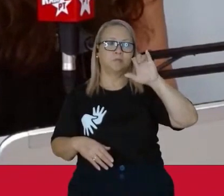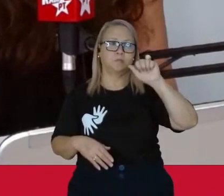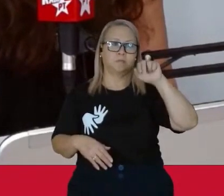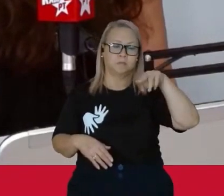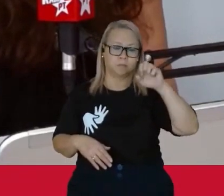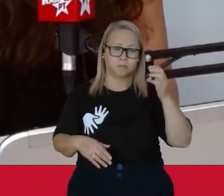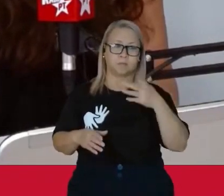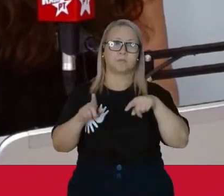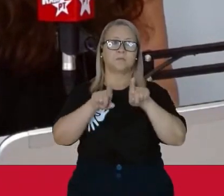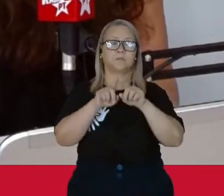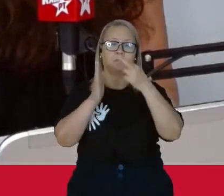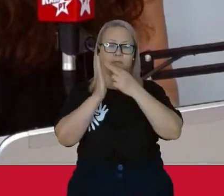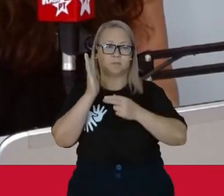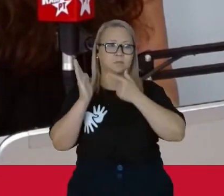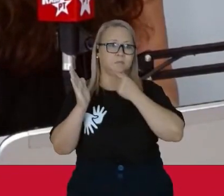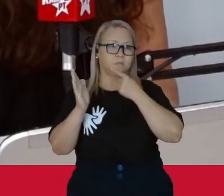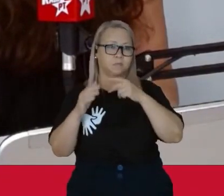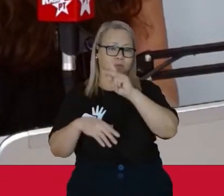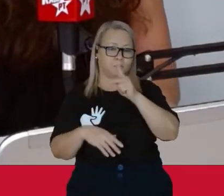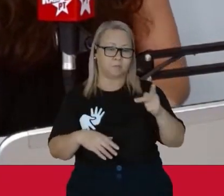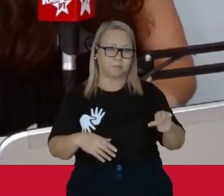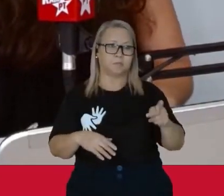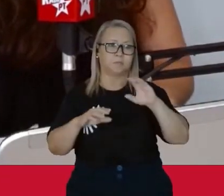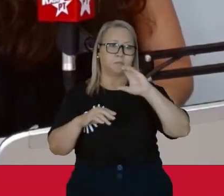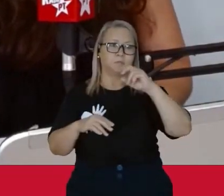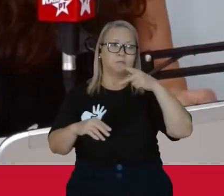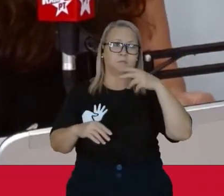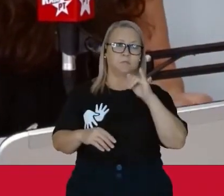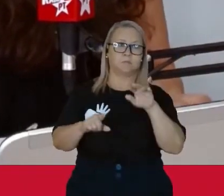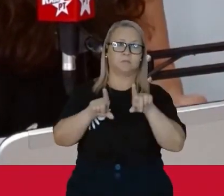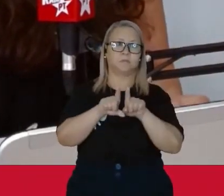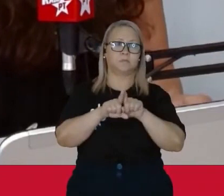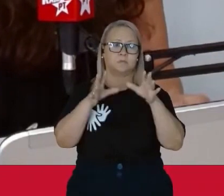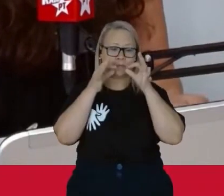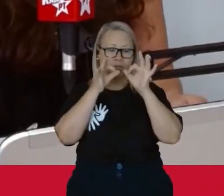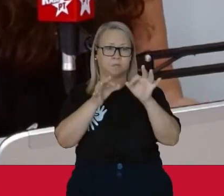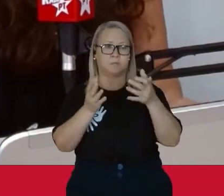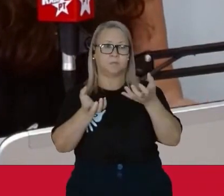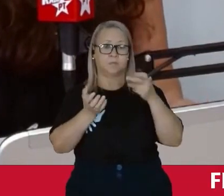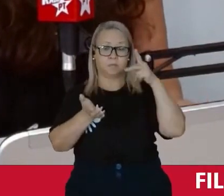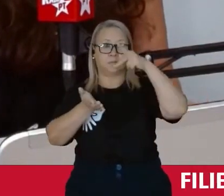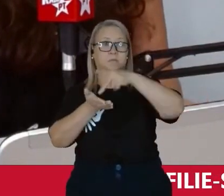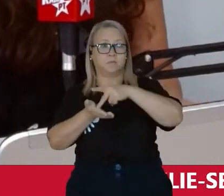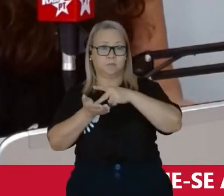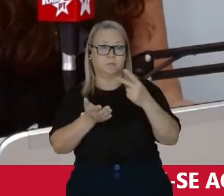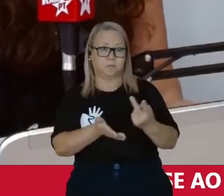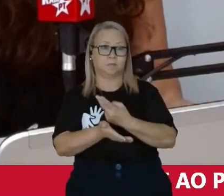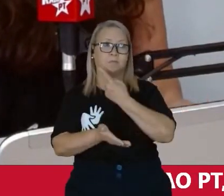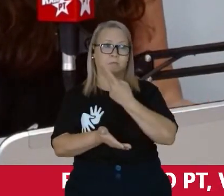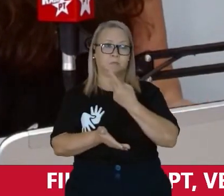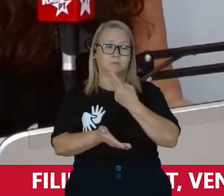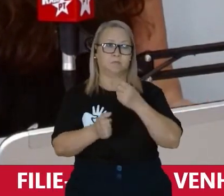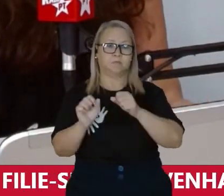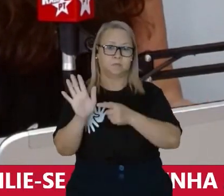também, com o presidente da comissão em alguns momentos. Então, assim, meu interesse era que a verdade do que aconteceu viesse à